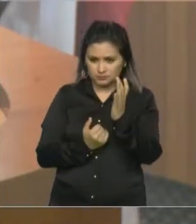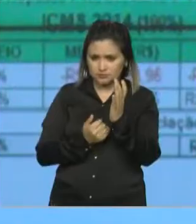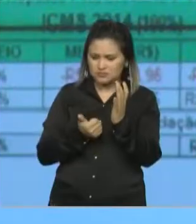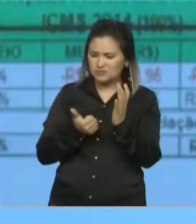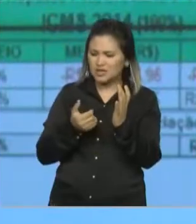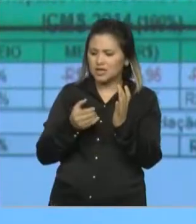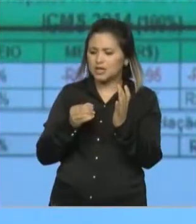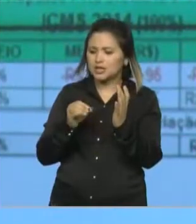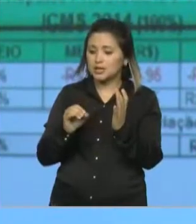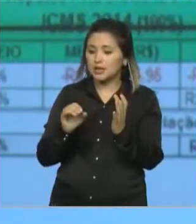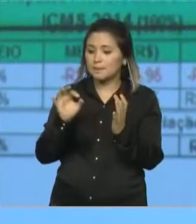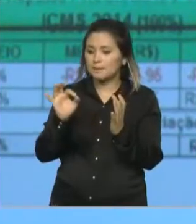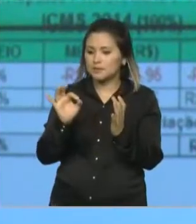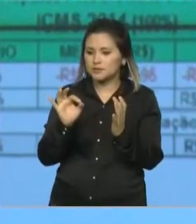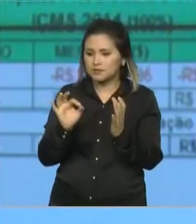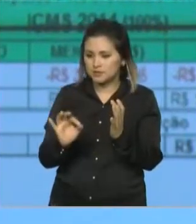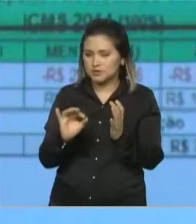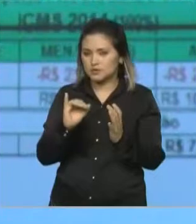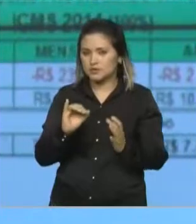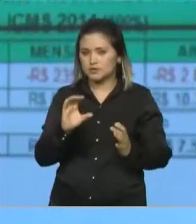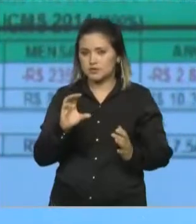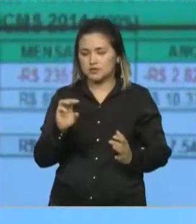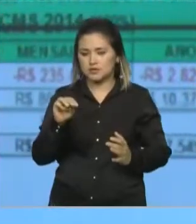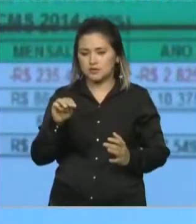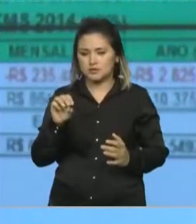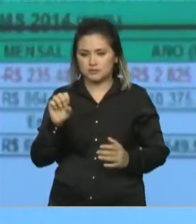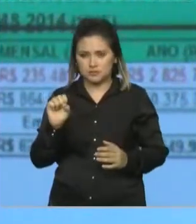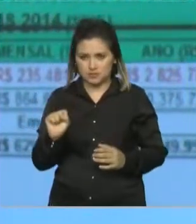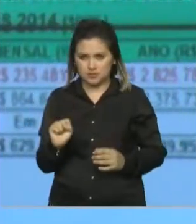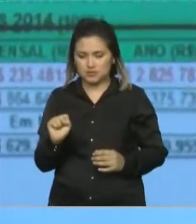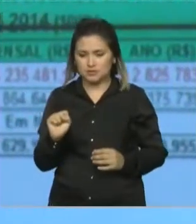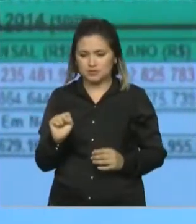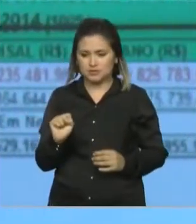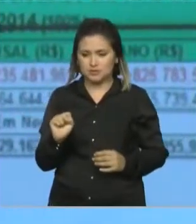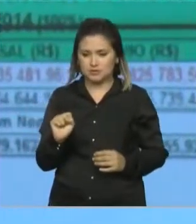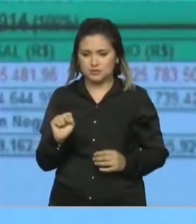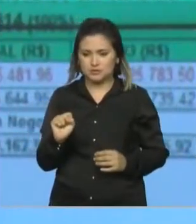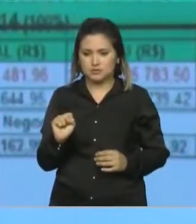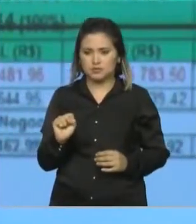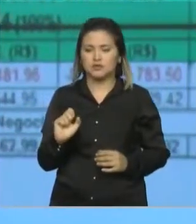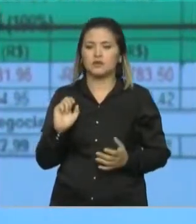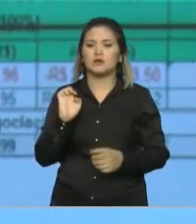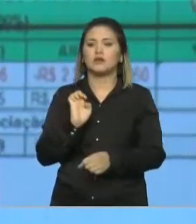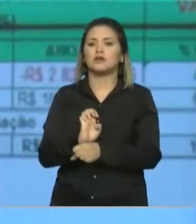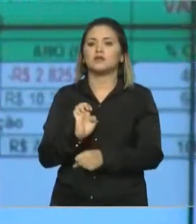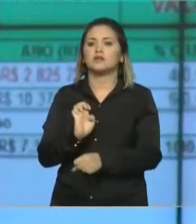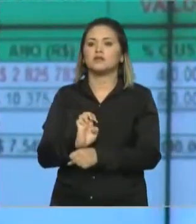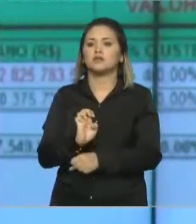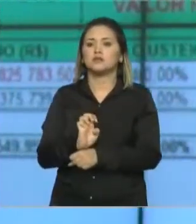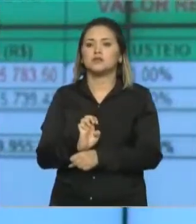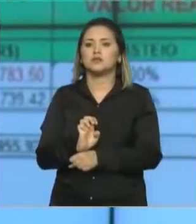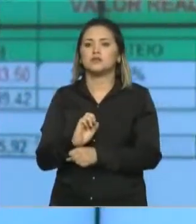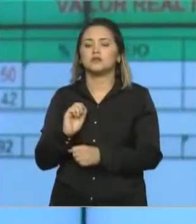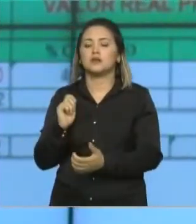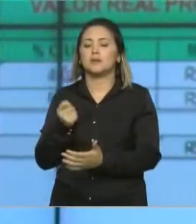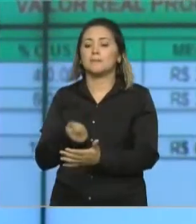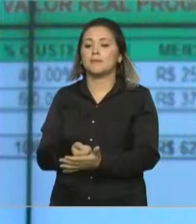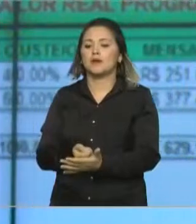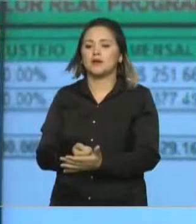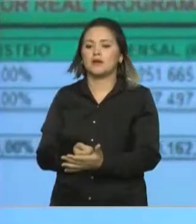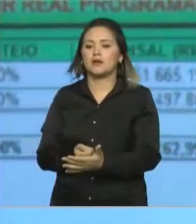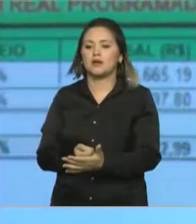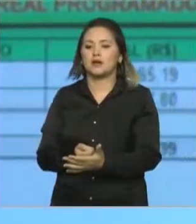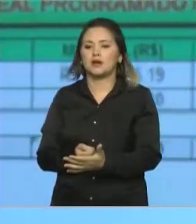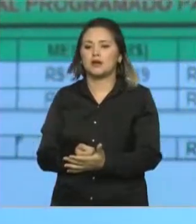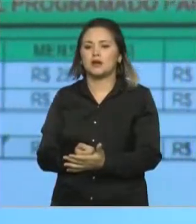valor do ICMS que o Estado teria de repassar a ele, o Estado passaria o restante,